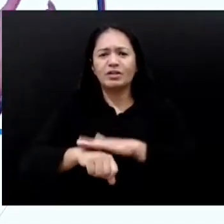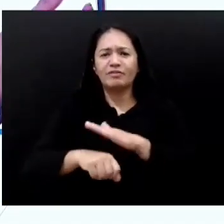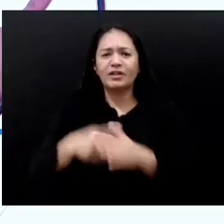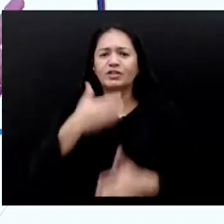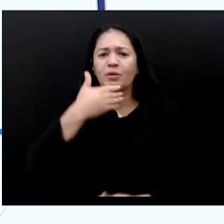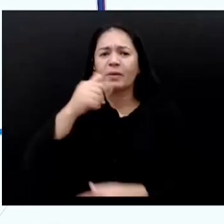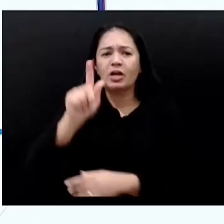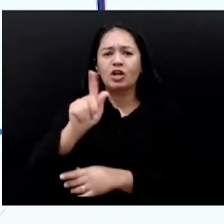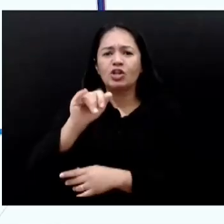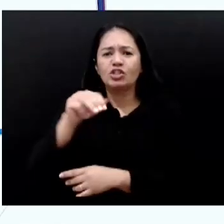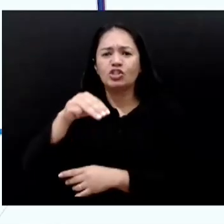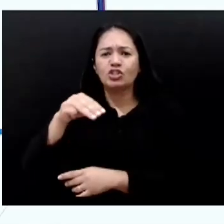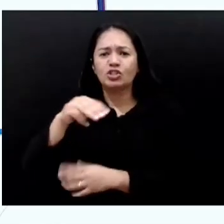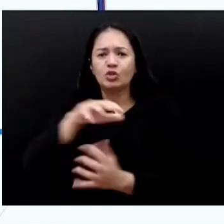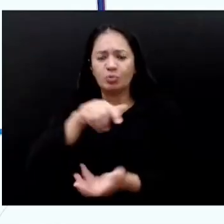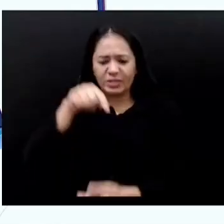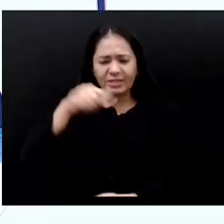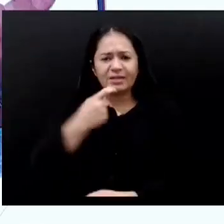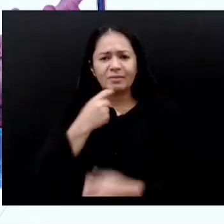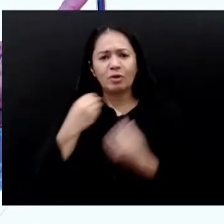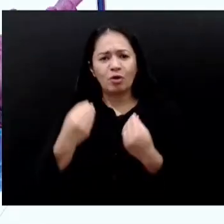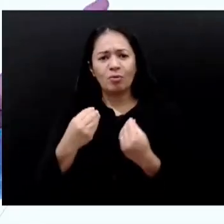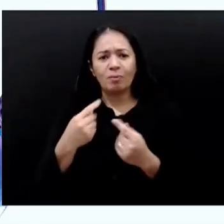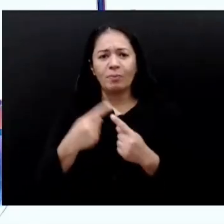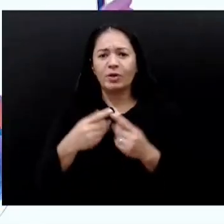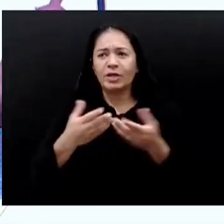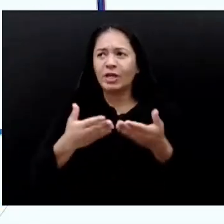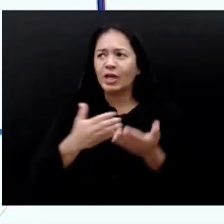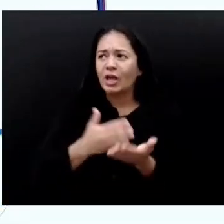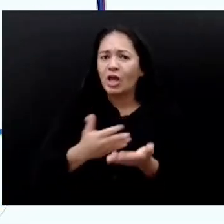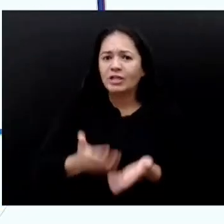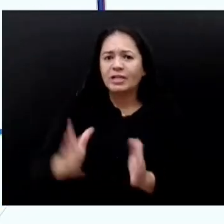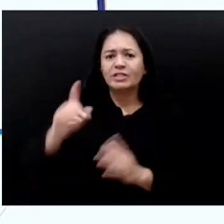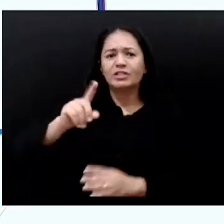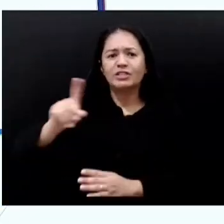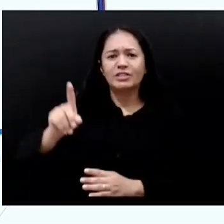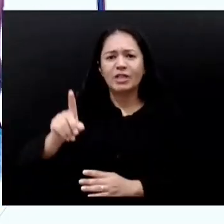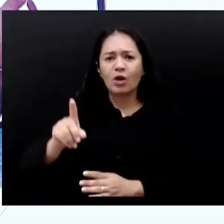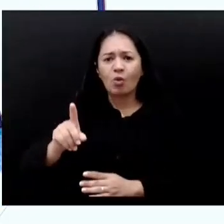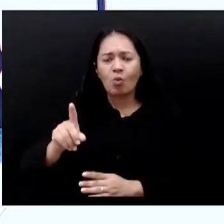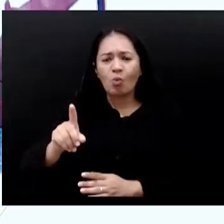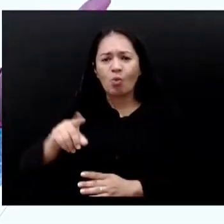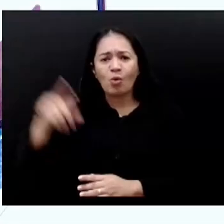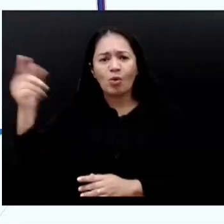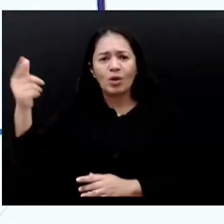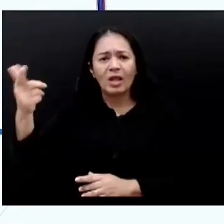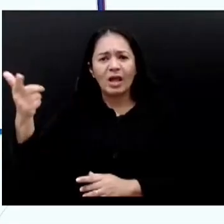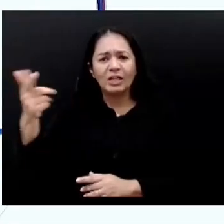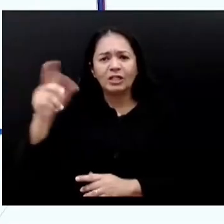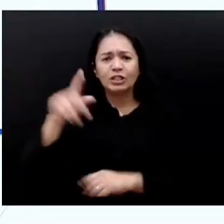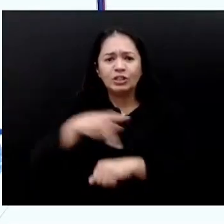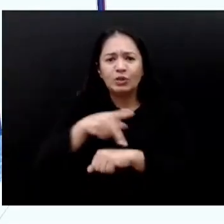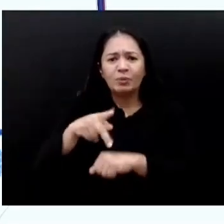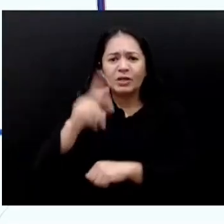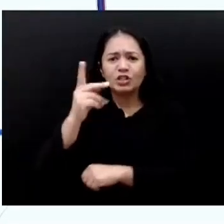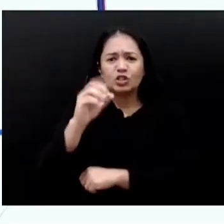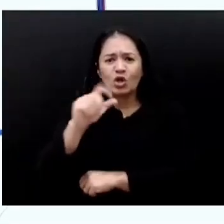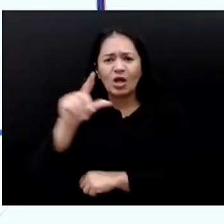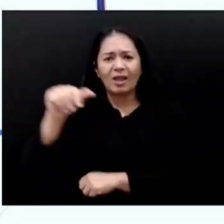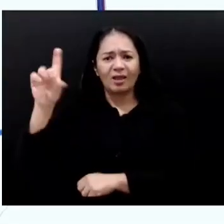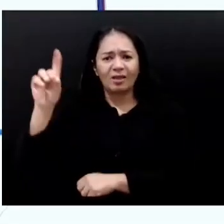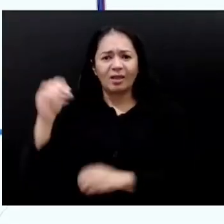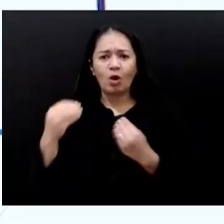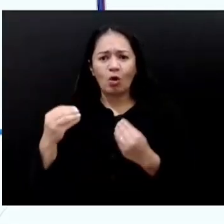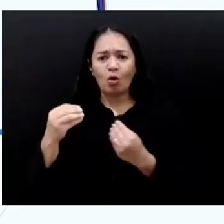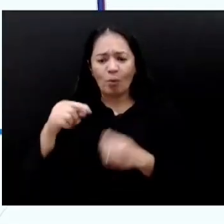produto que nasceu na Holanda, se desenvolveu no Reino Unido, como é que o melhor gin do mundo, um dos melhores gins do mundo vai vir de Campinas?